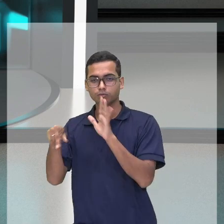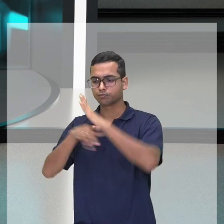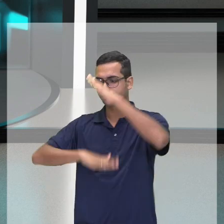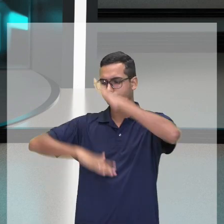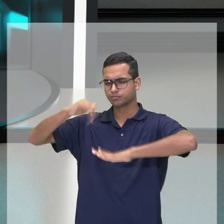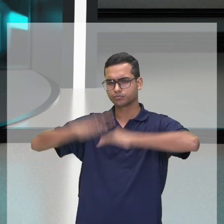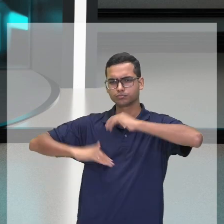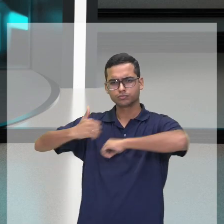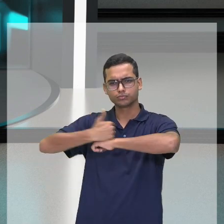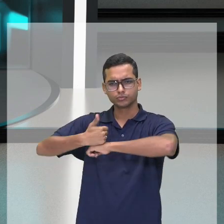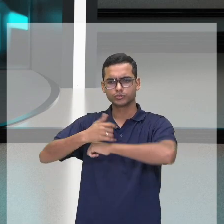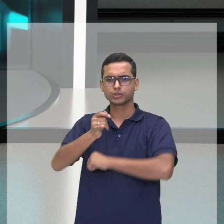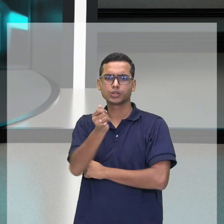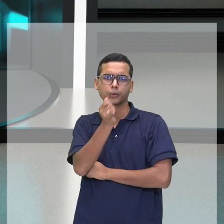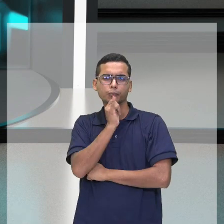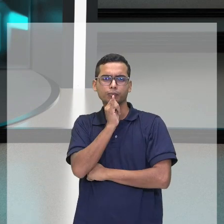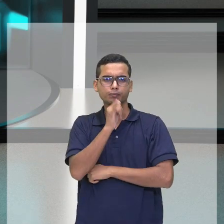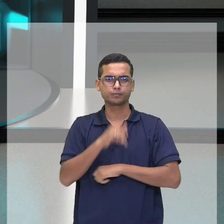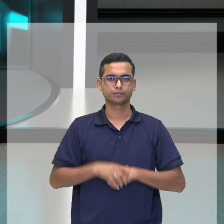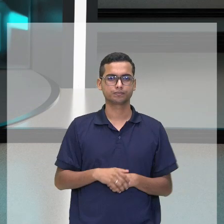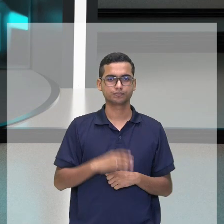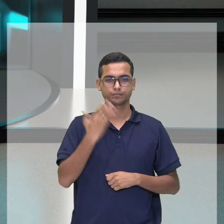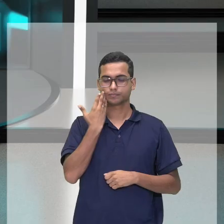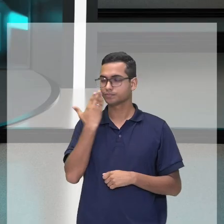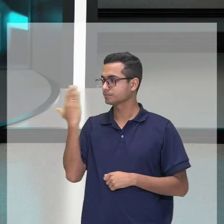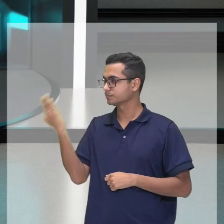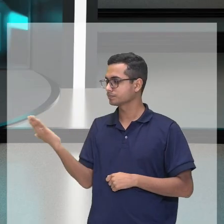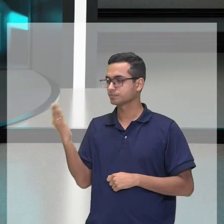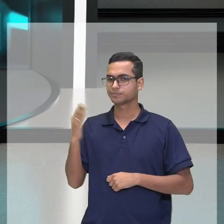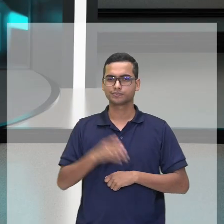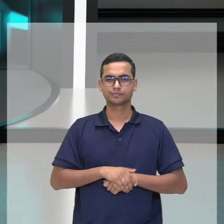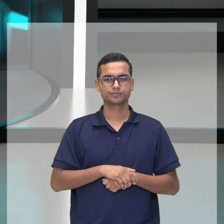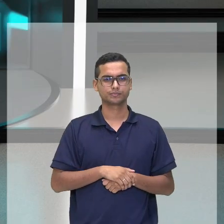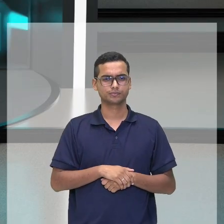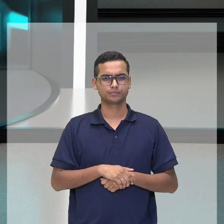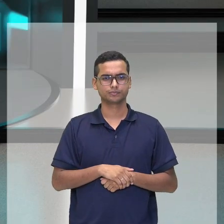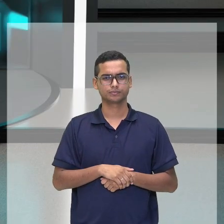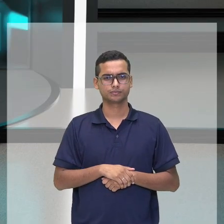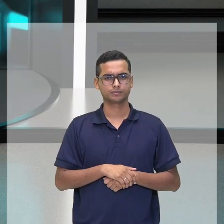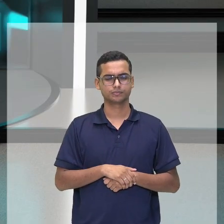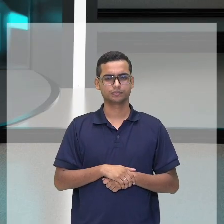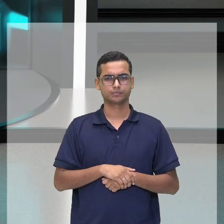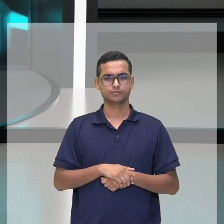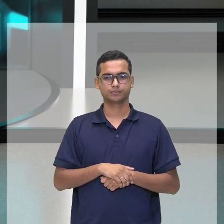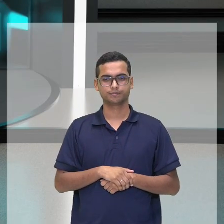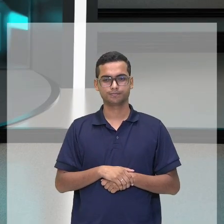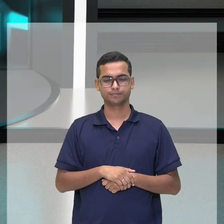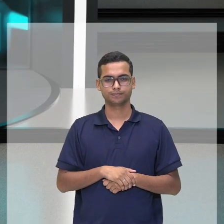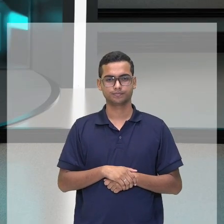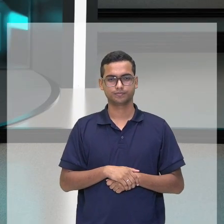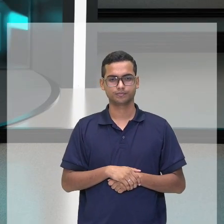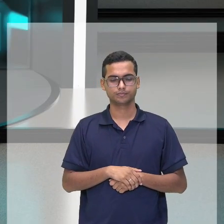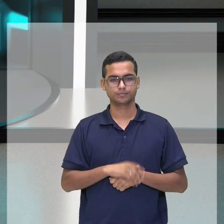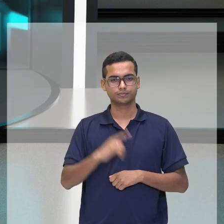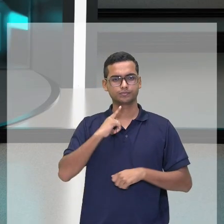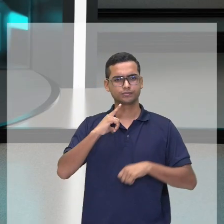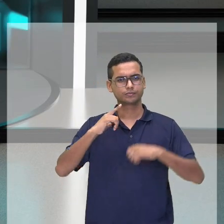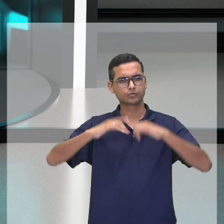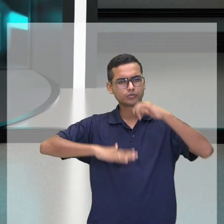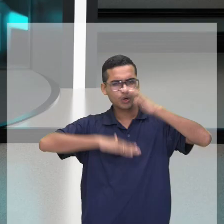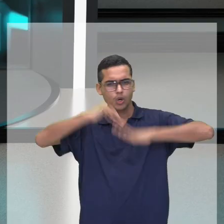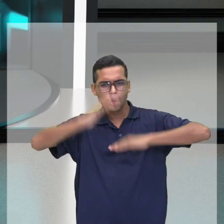profissões. Por exemplo, vamos ver aqui alguns exemplos, olha só. Então nós temos aqui algumas profissões,